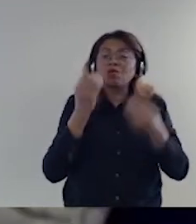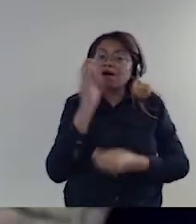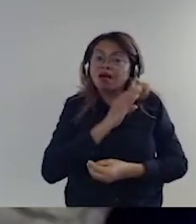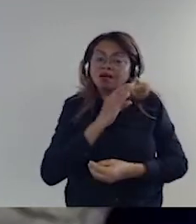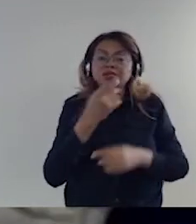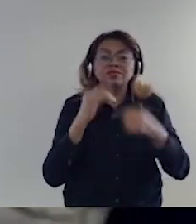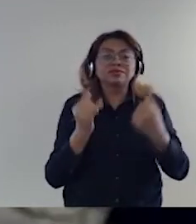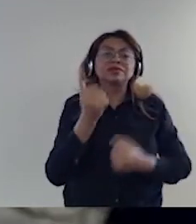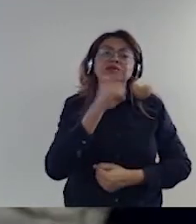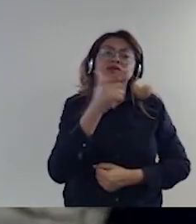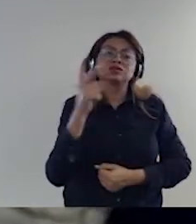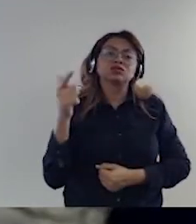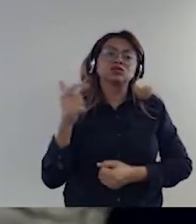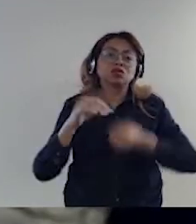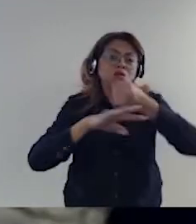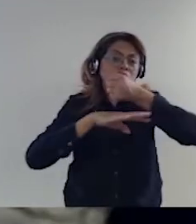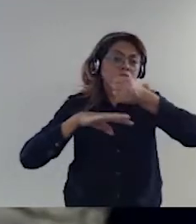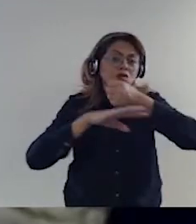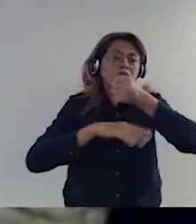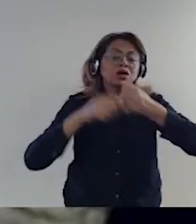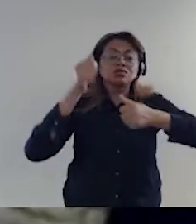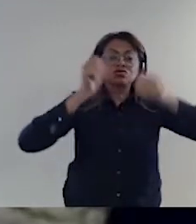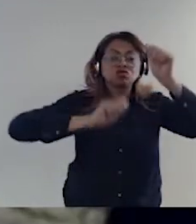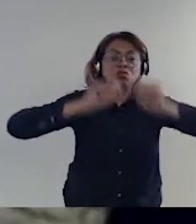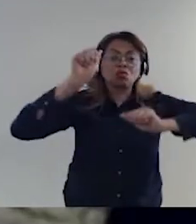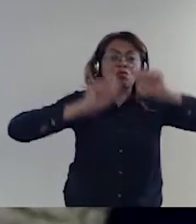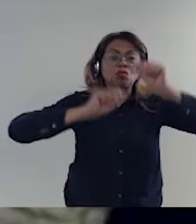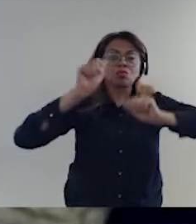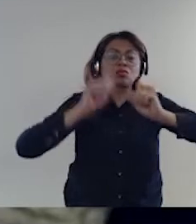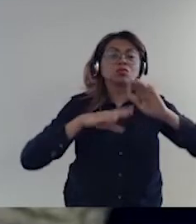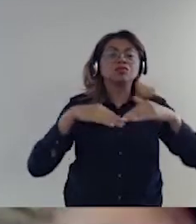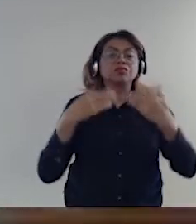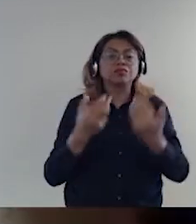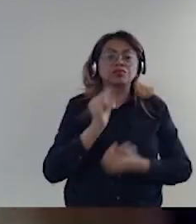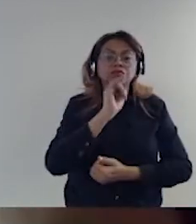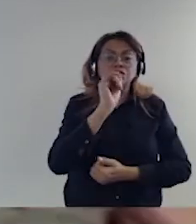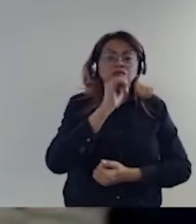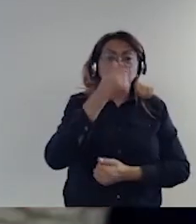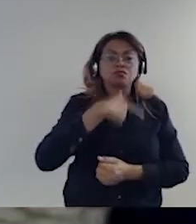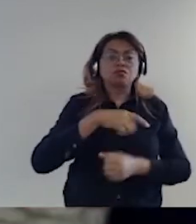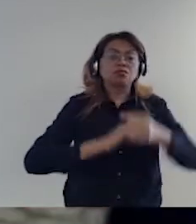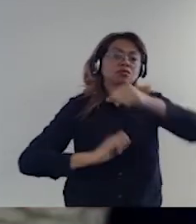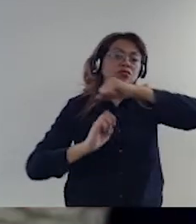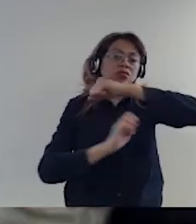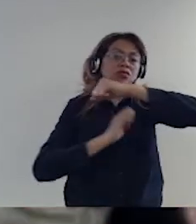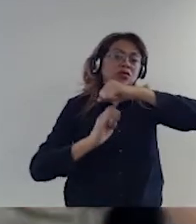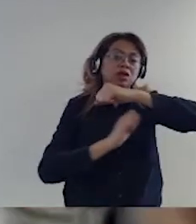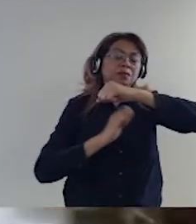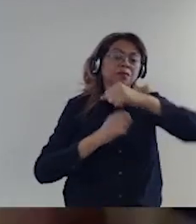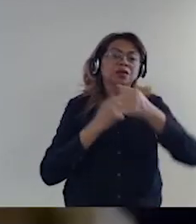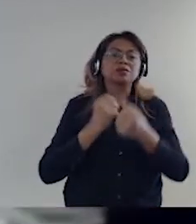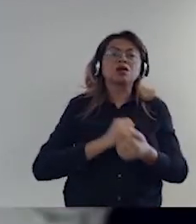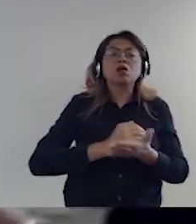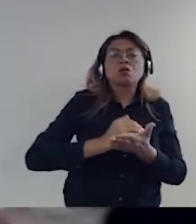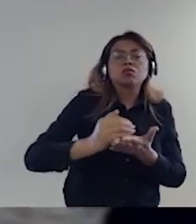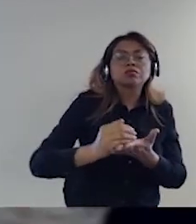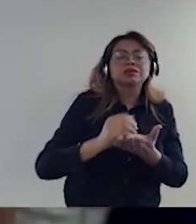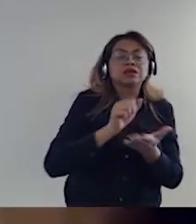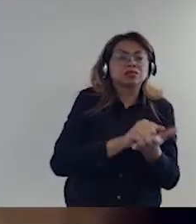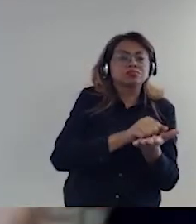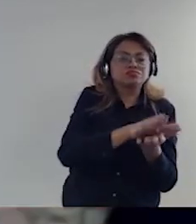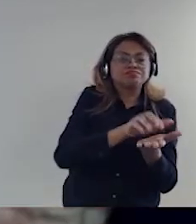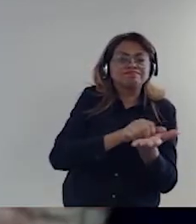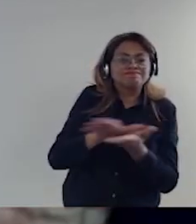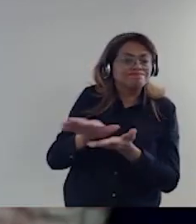produtiva. E se as empresas começam a despedir trabalhadores, a encerrar áreas de negócio, a encolher